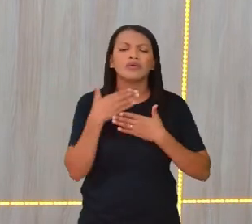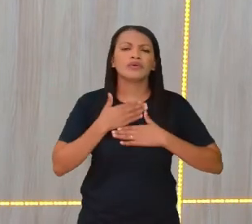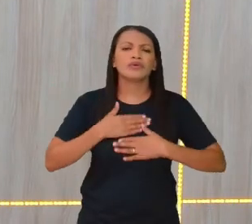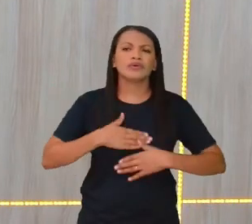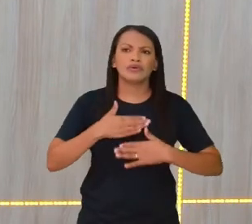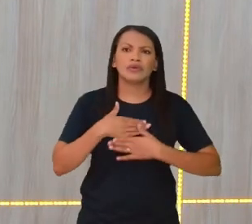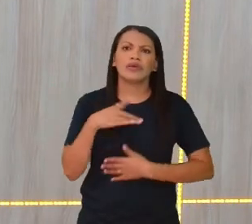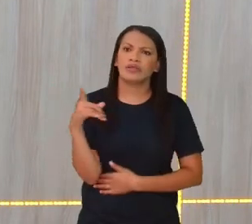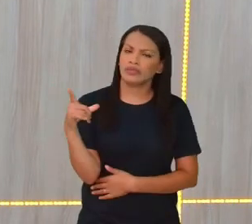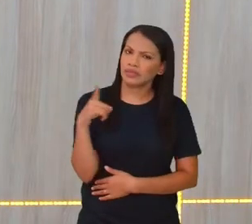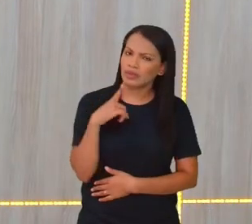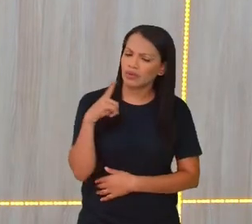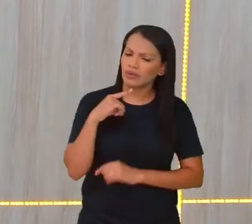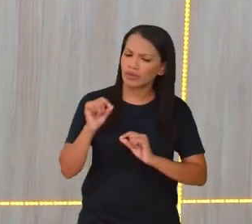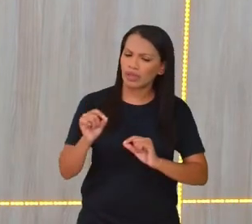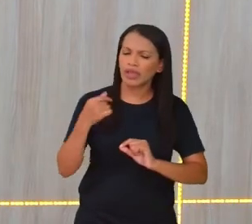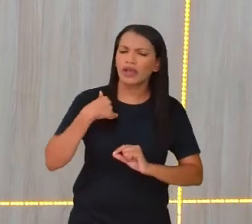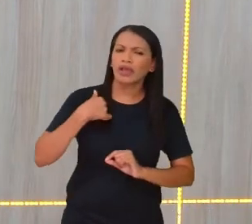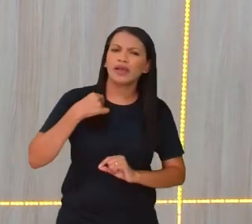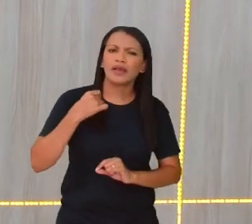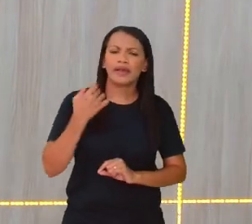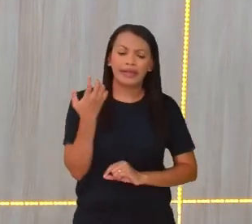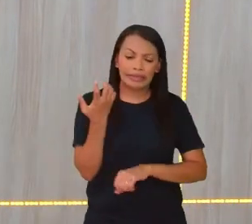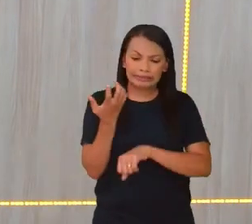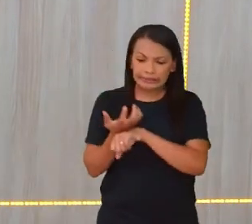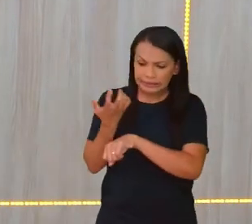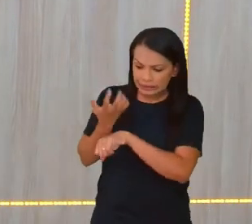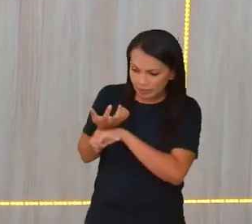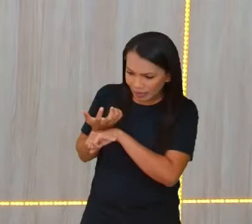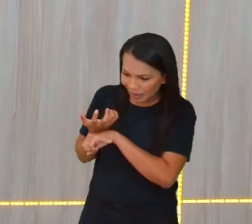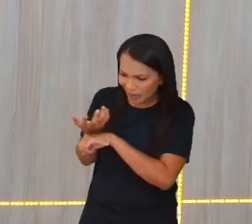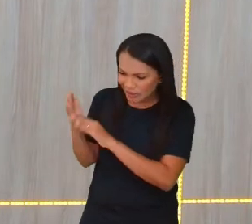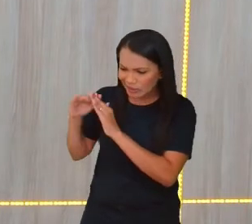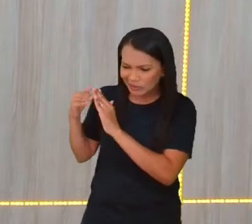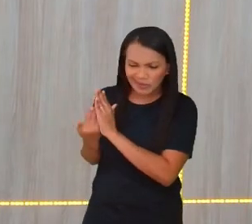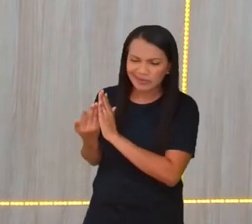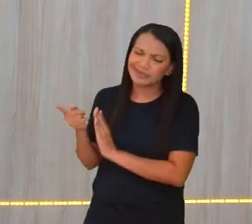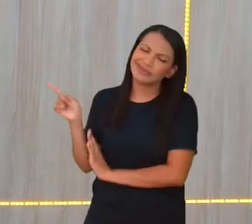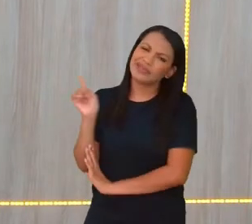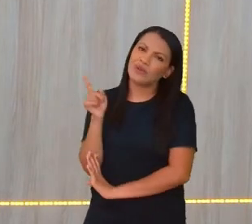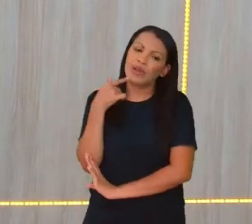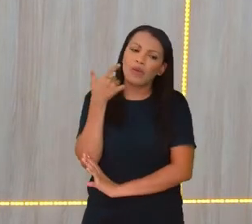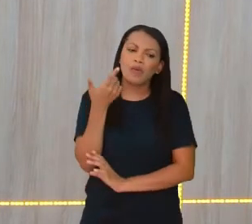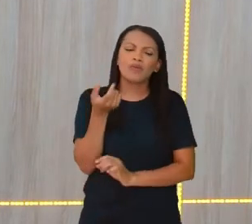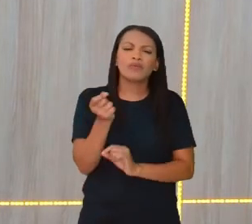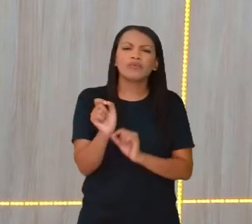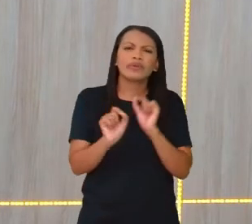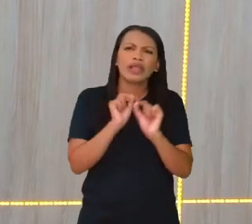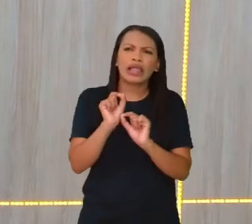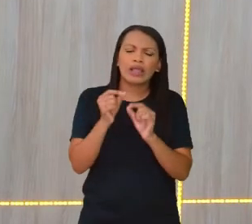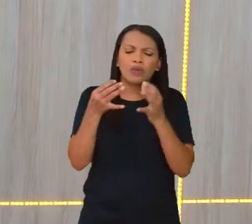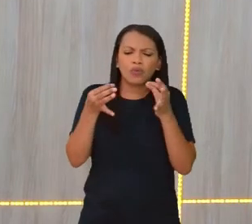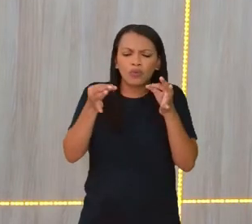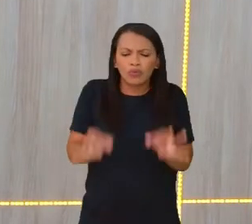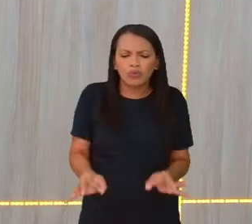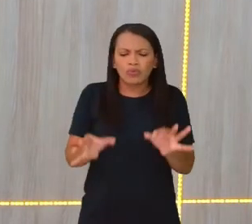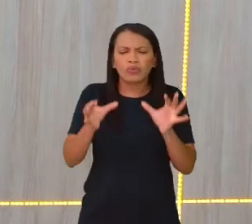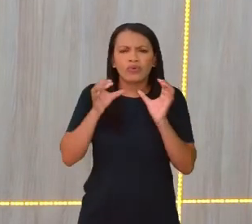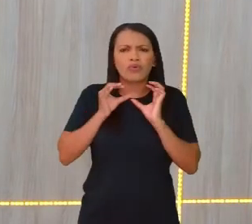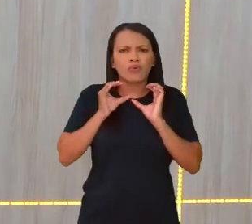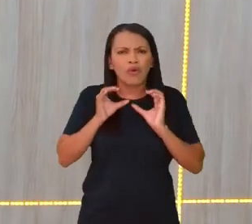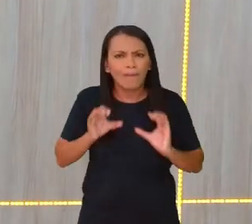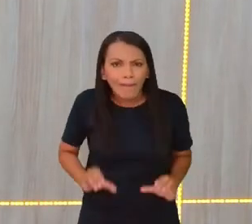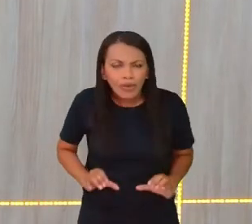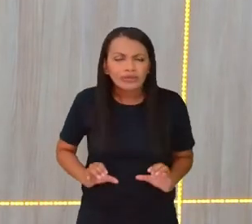ali, né? Tem uma questão da disciplina, que foi o que a professora Carol comentou aí no início do vídeo, que ela é muito presente,